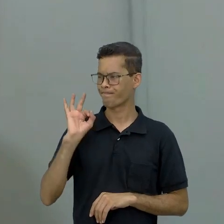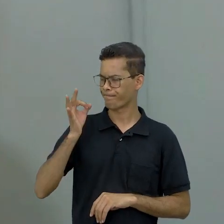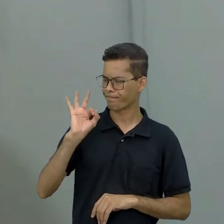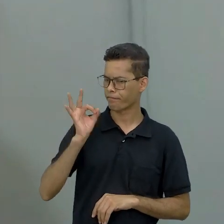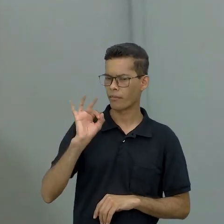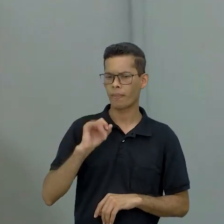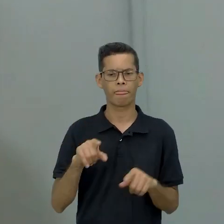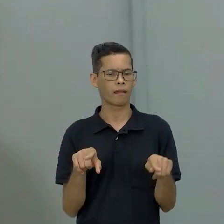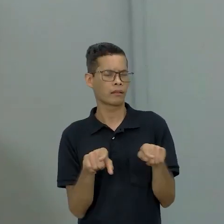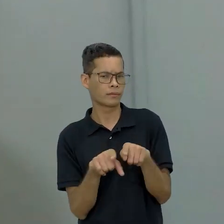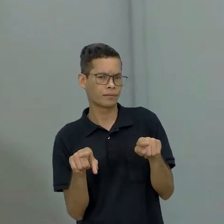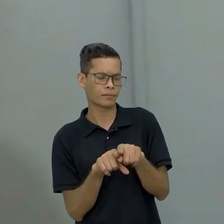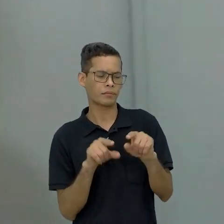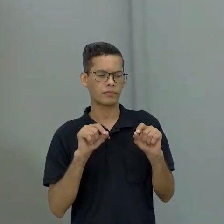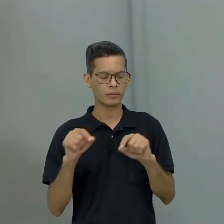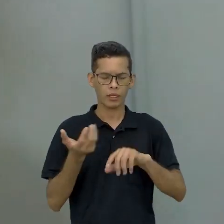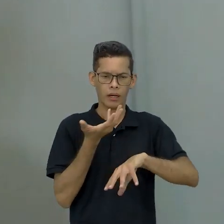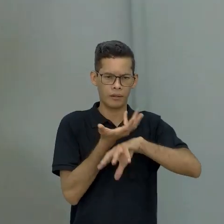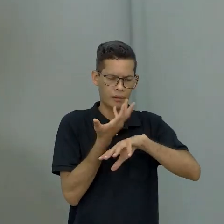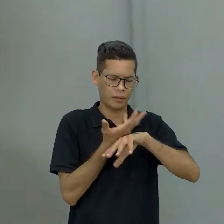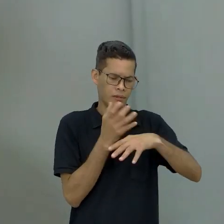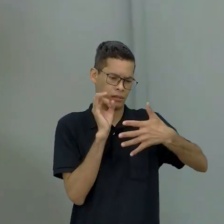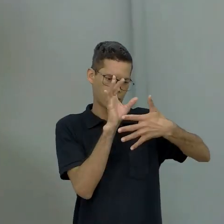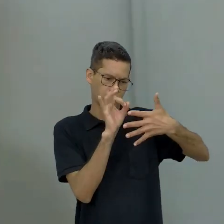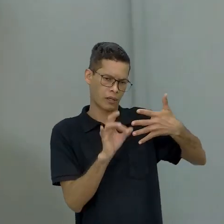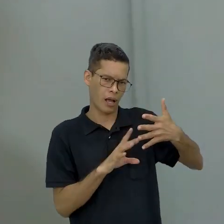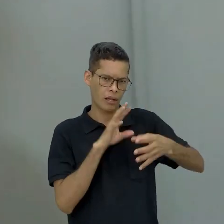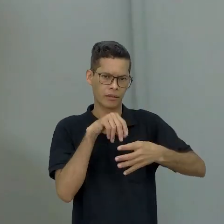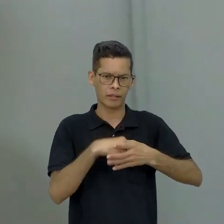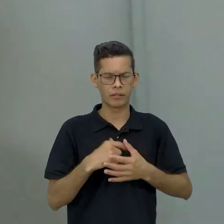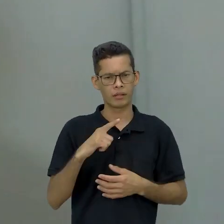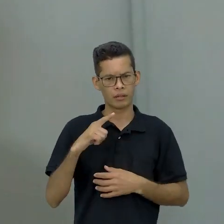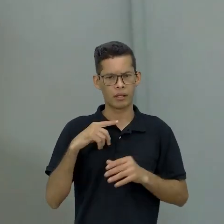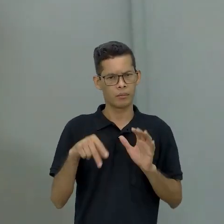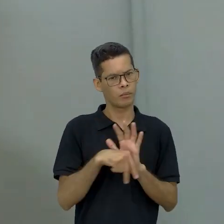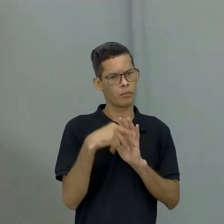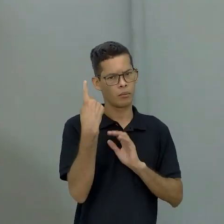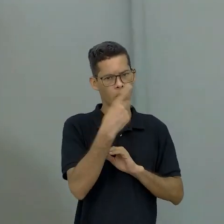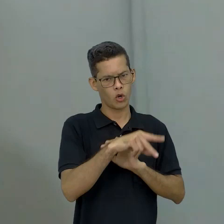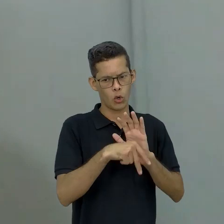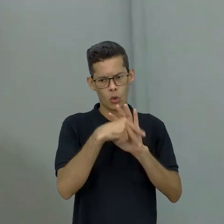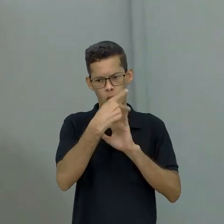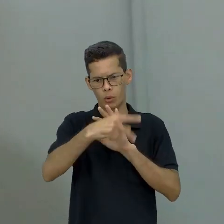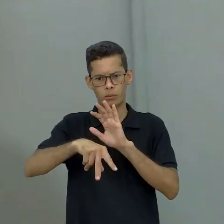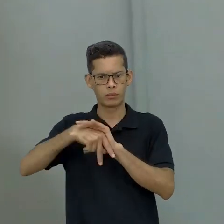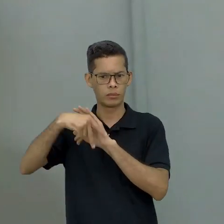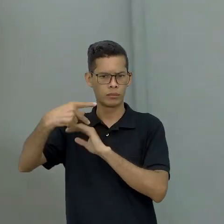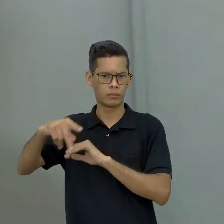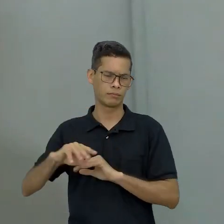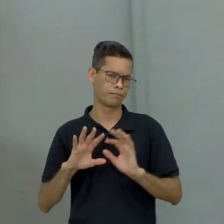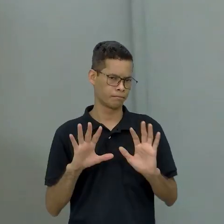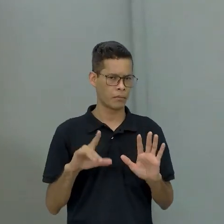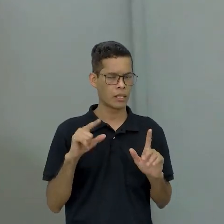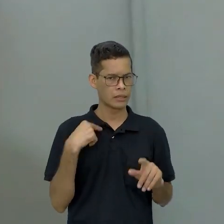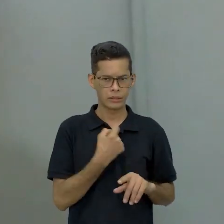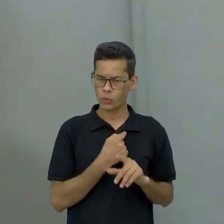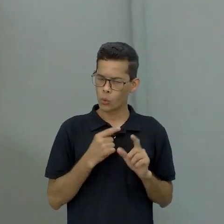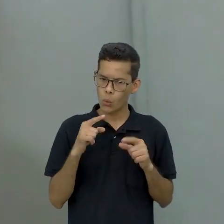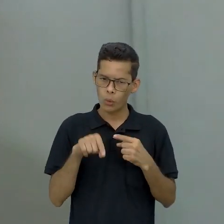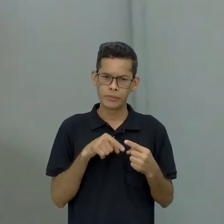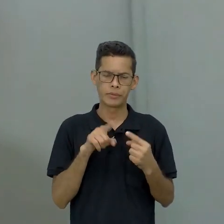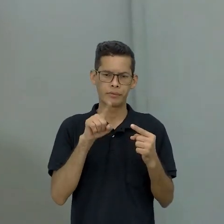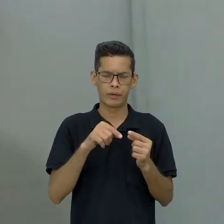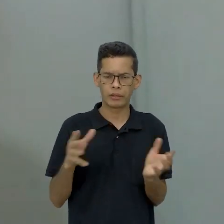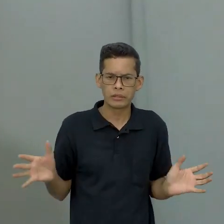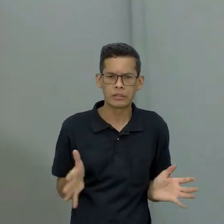cada disciplina tem as suas especificidades, né? Mas que todas devem sempre incentivar a leitura. E como